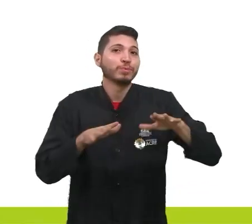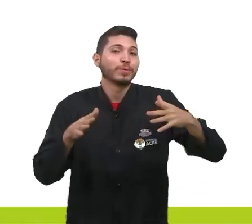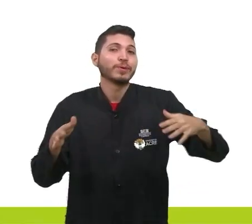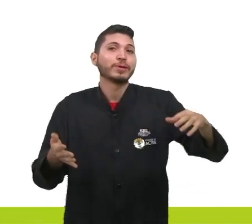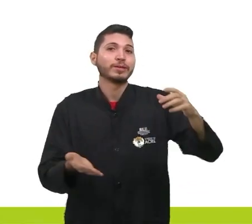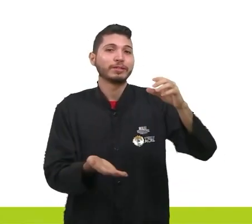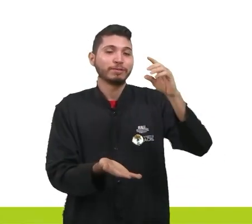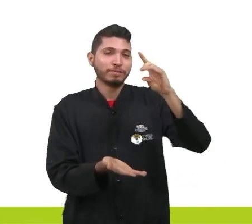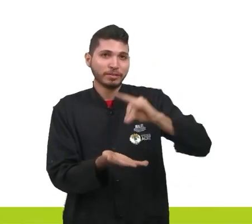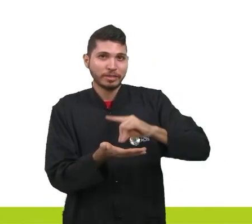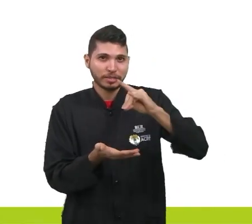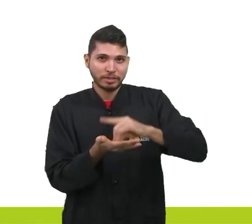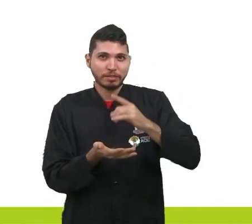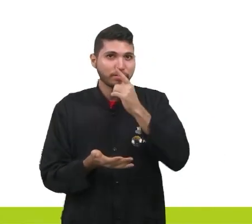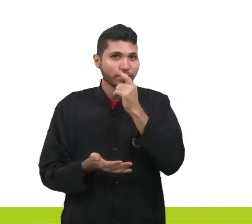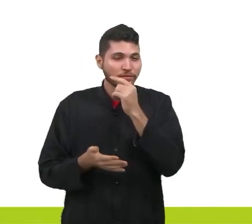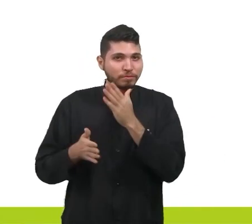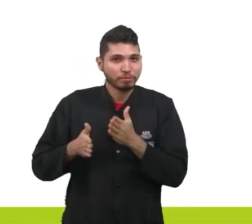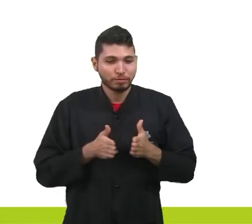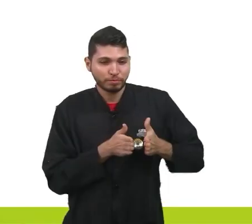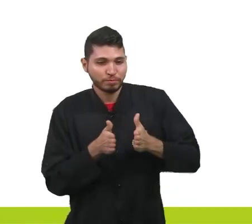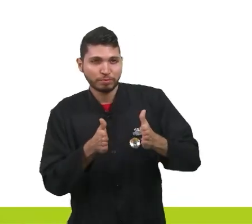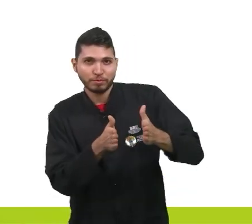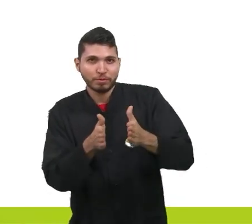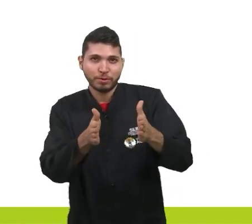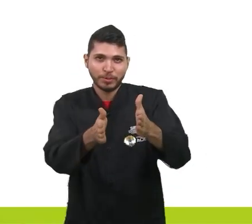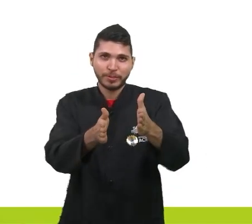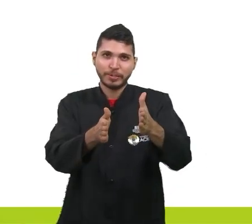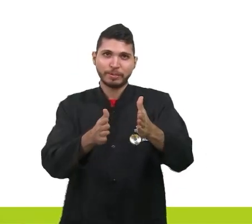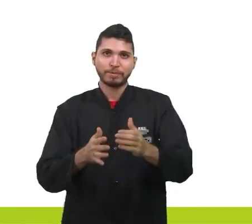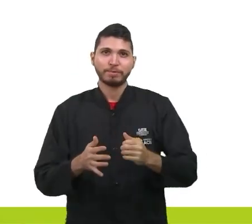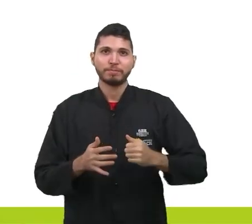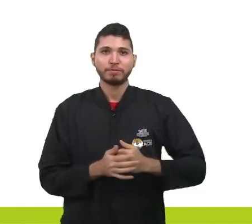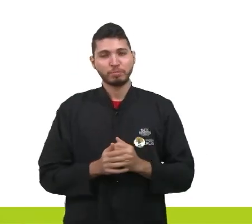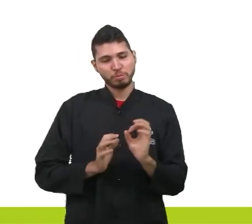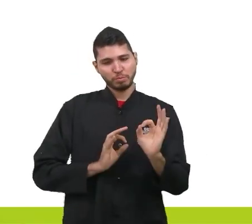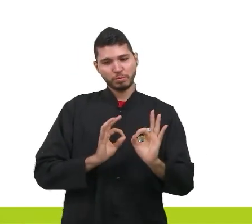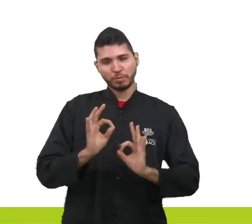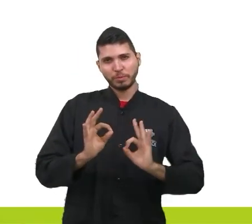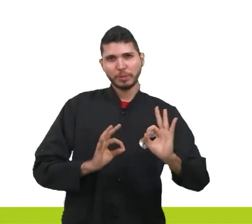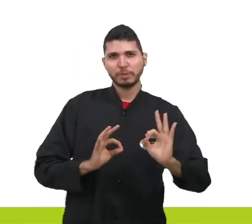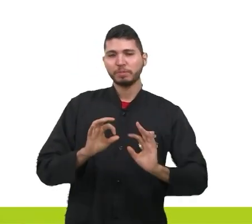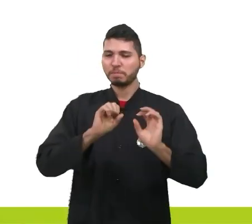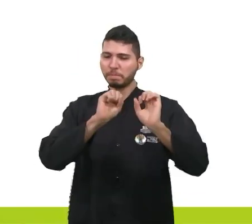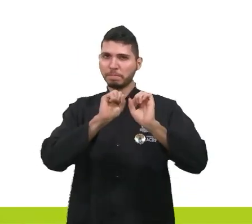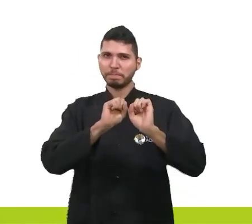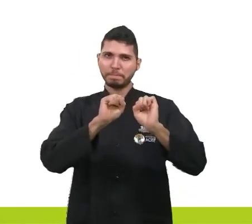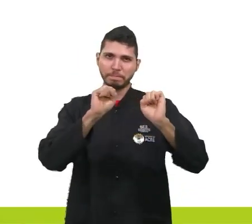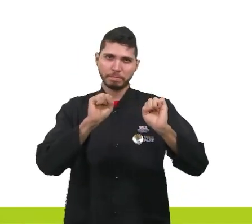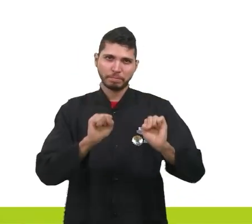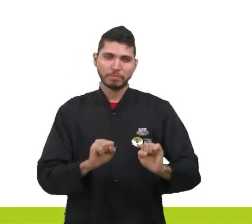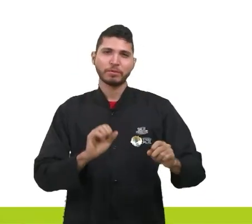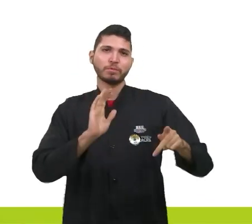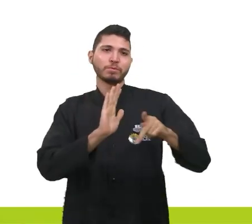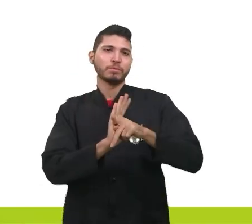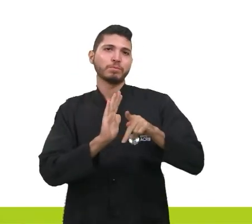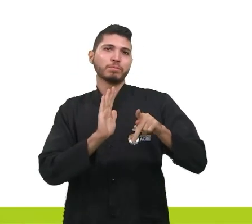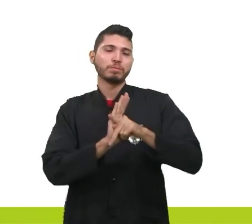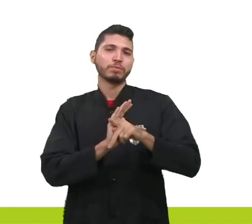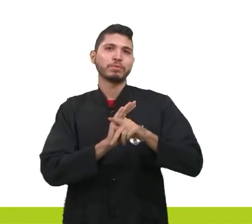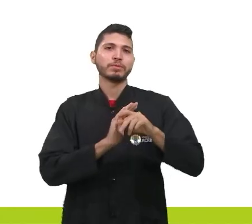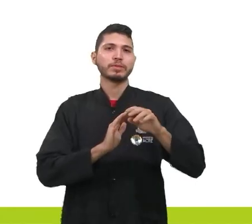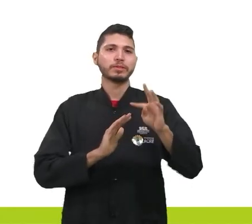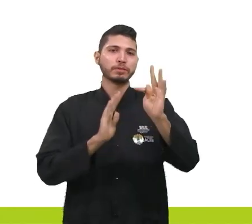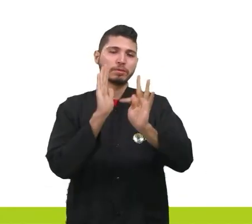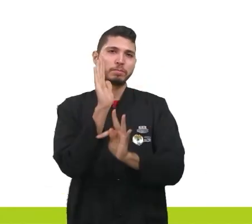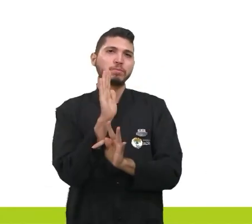com direções e constâncias de certa forma, bem definidas, tá? Possuem as suas próprias condições de